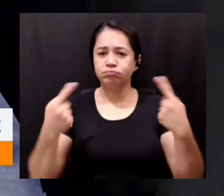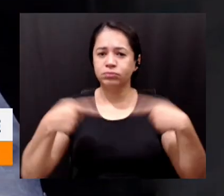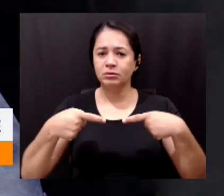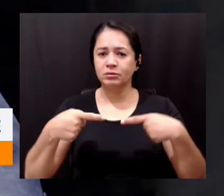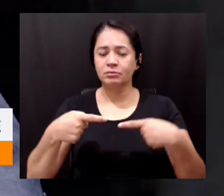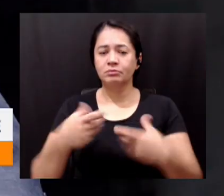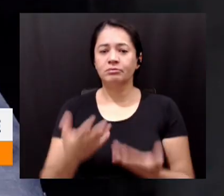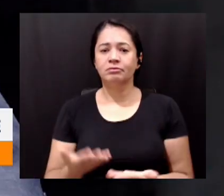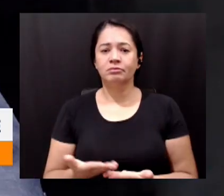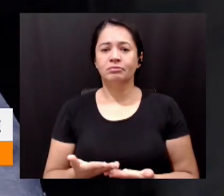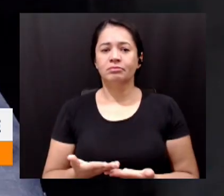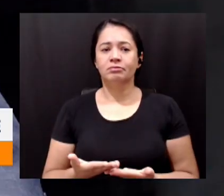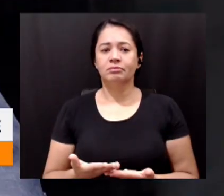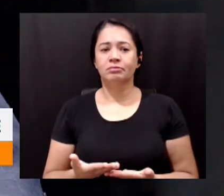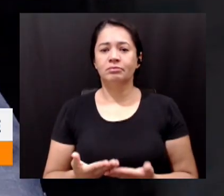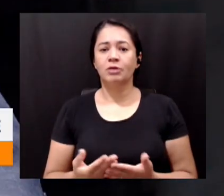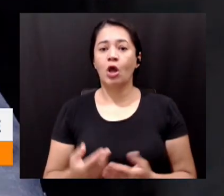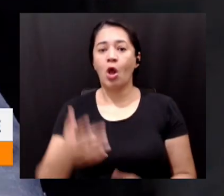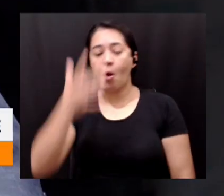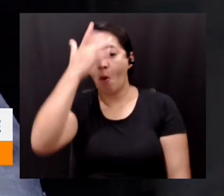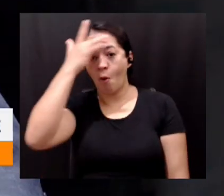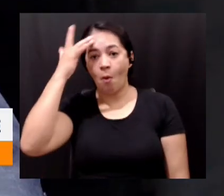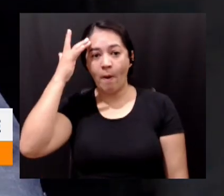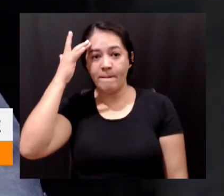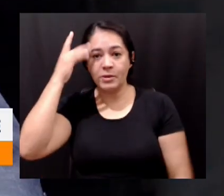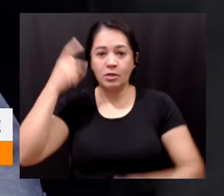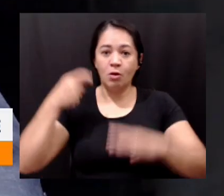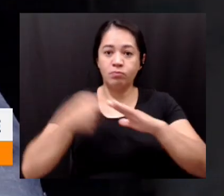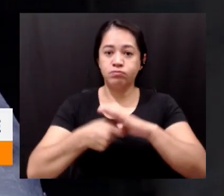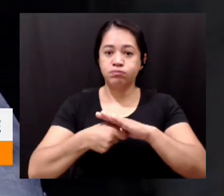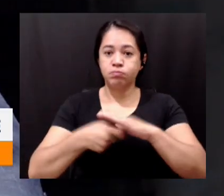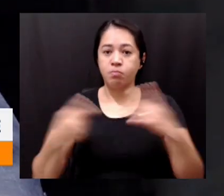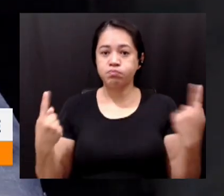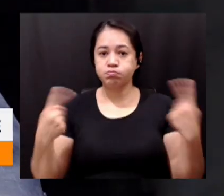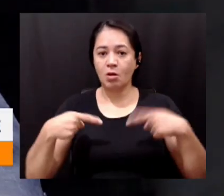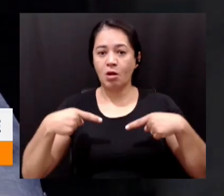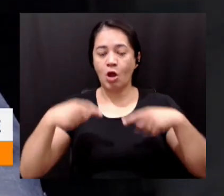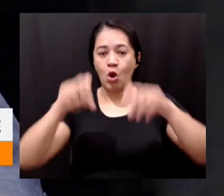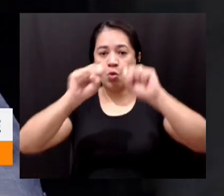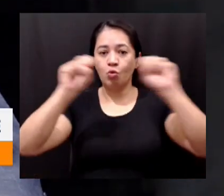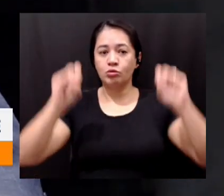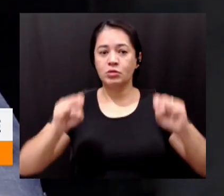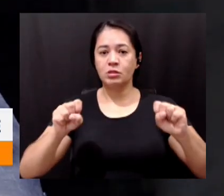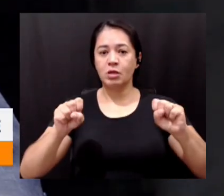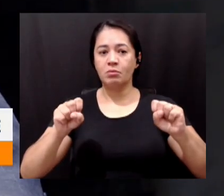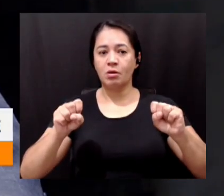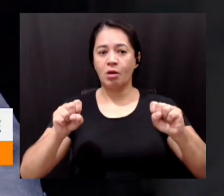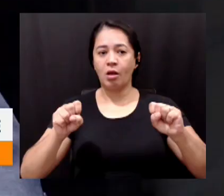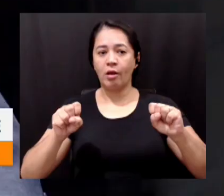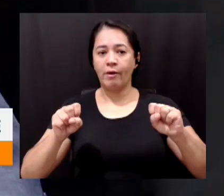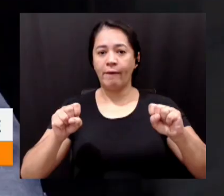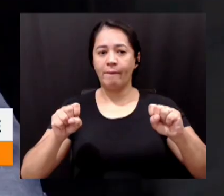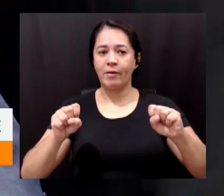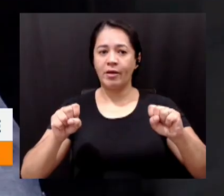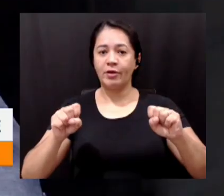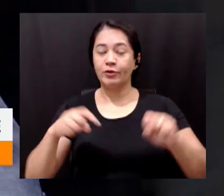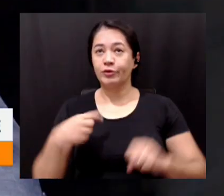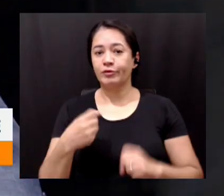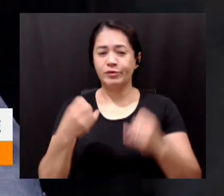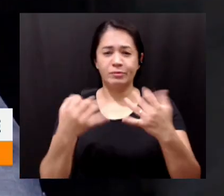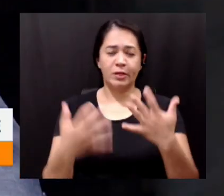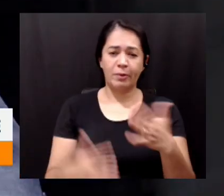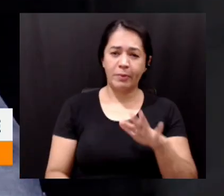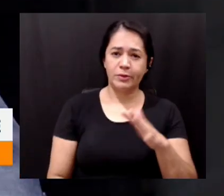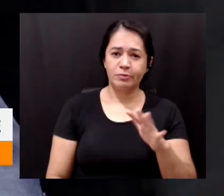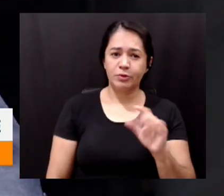Um apostador num sistema como esse, dificilmente ele vai ficar, nós vamos falar provavelmente sobre isso, mas Sim. dificilmente